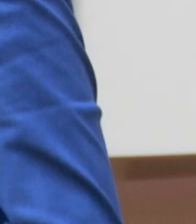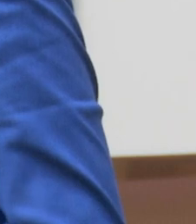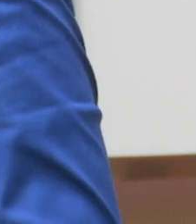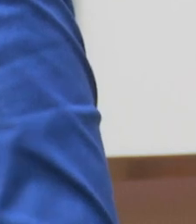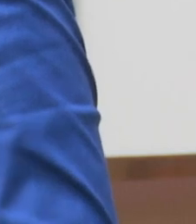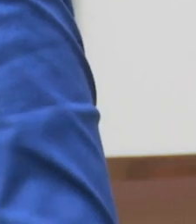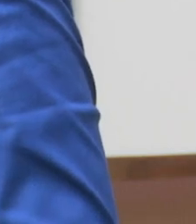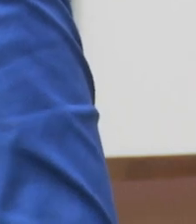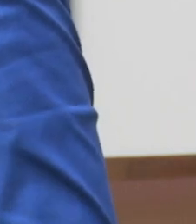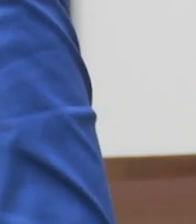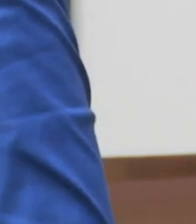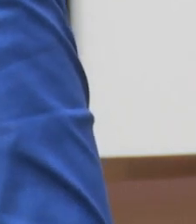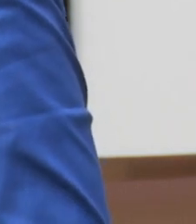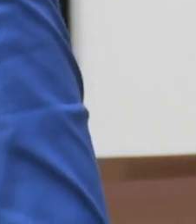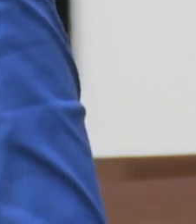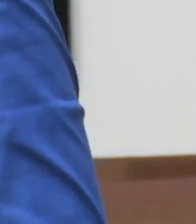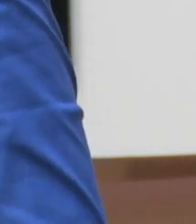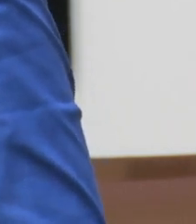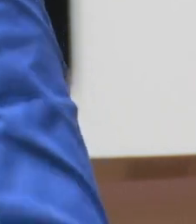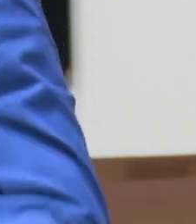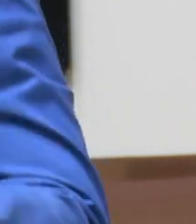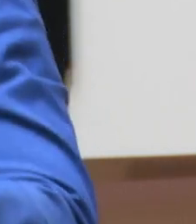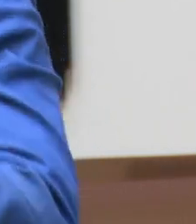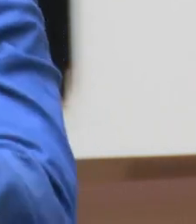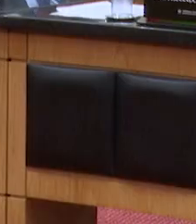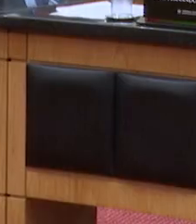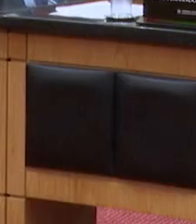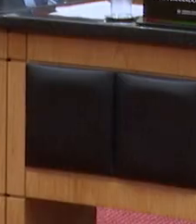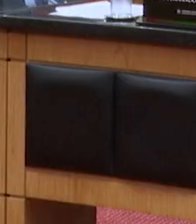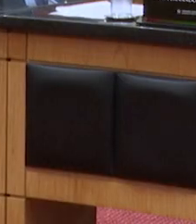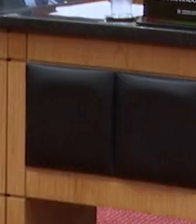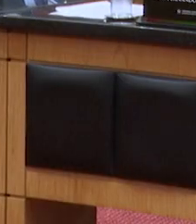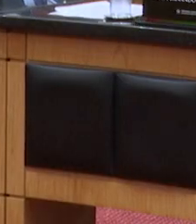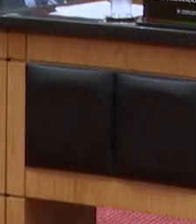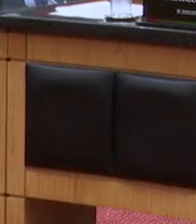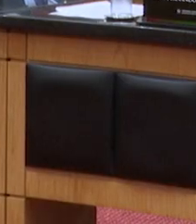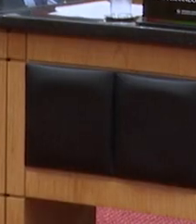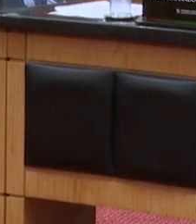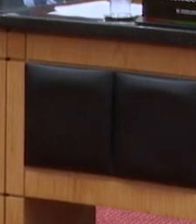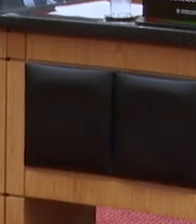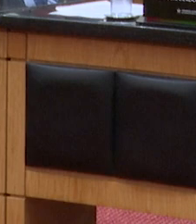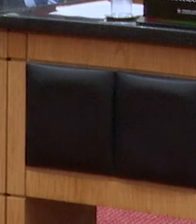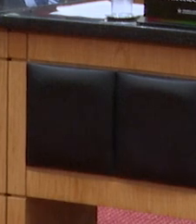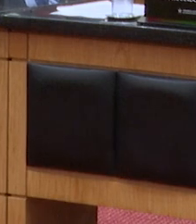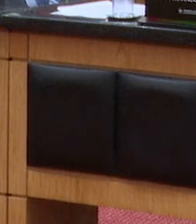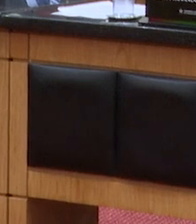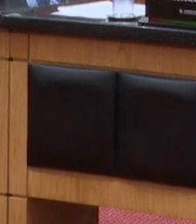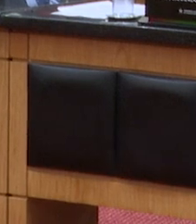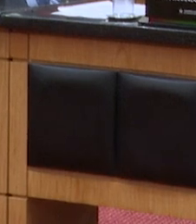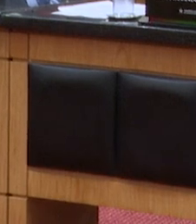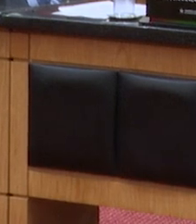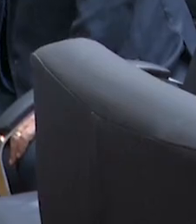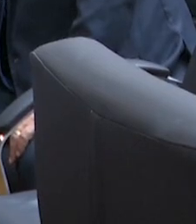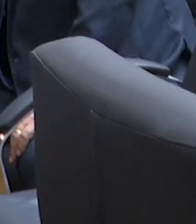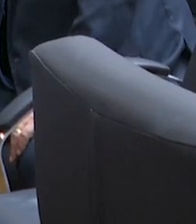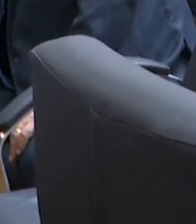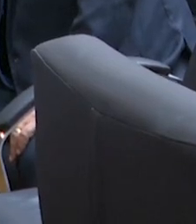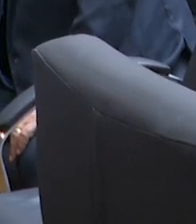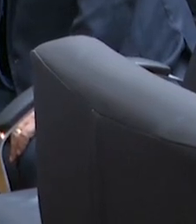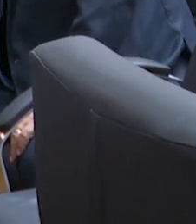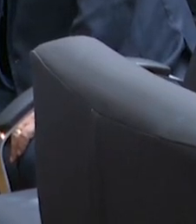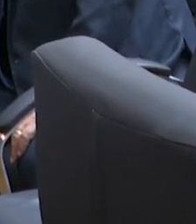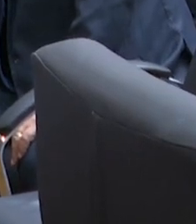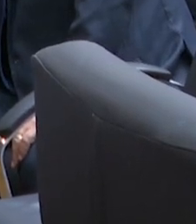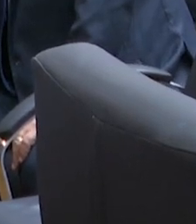e a secretaria de administração prisional com o objetivo de esclarecer uma dispensa de licitação para